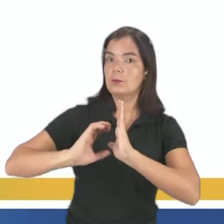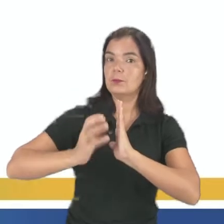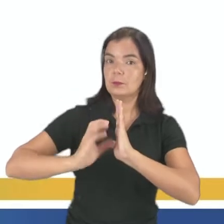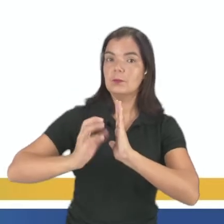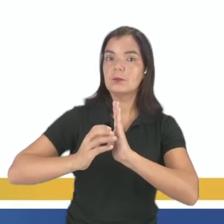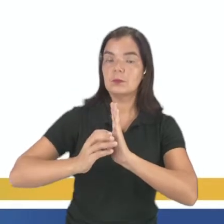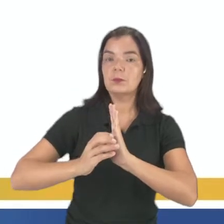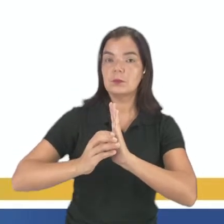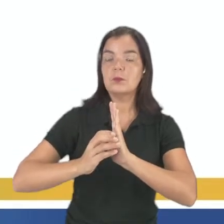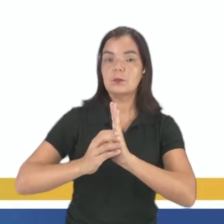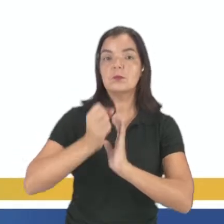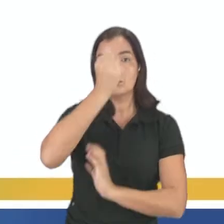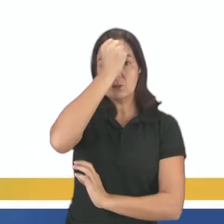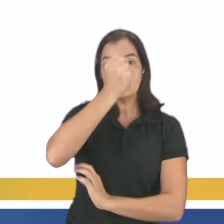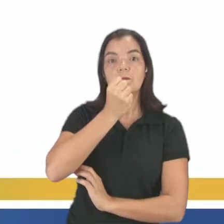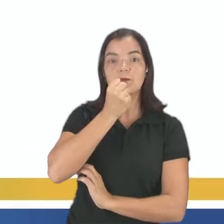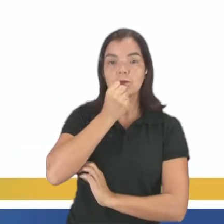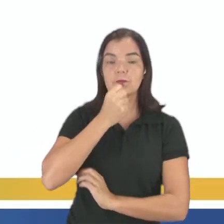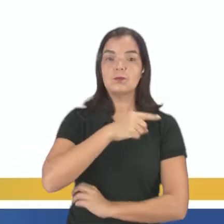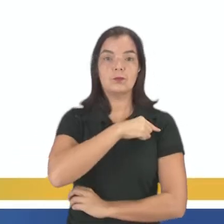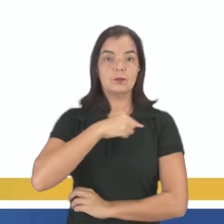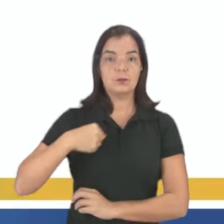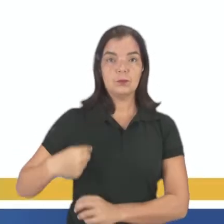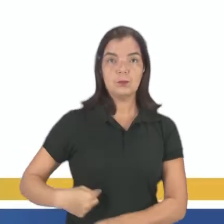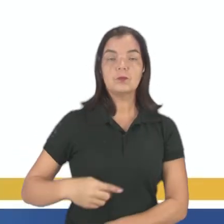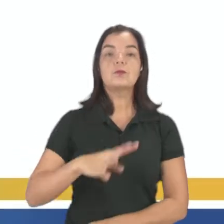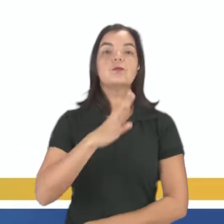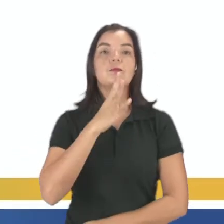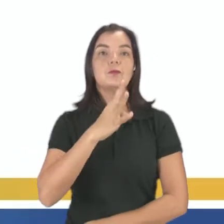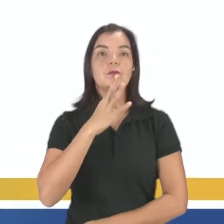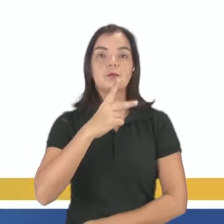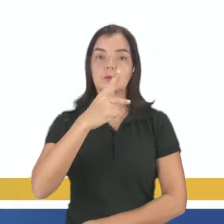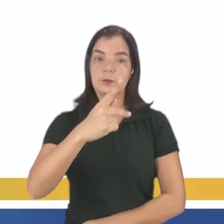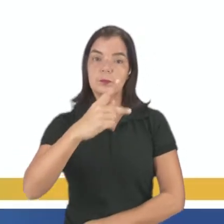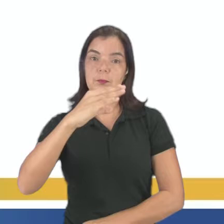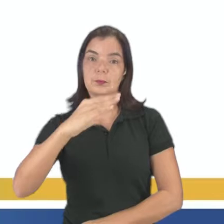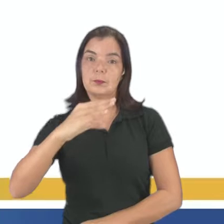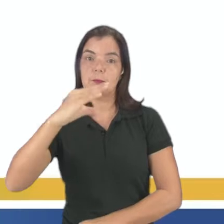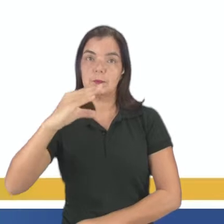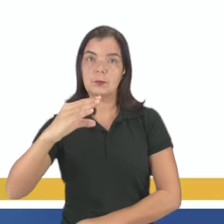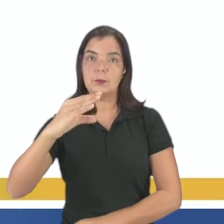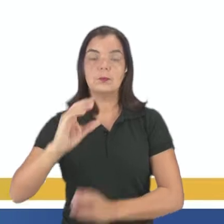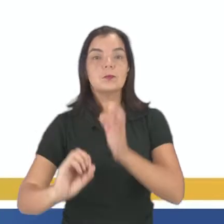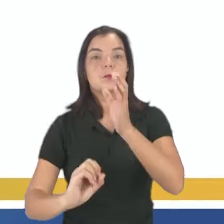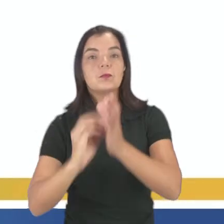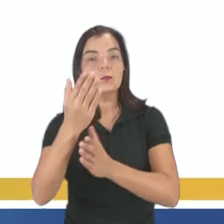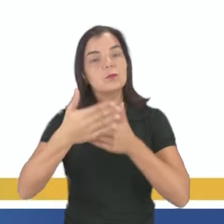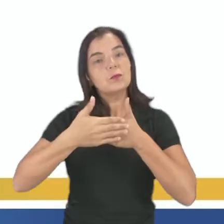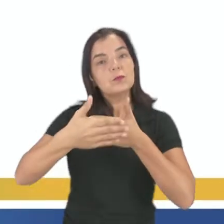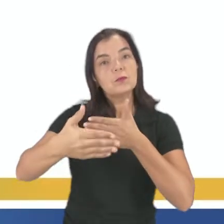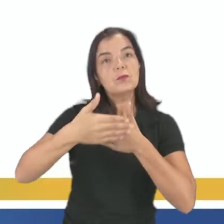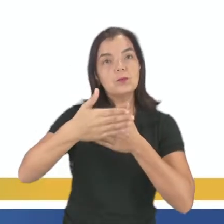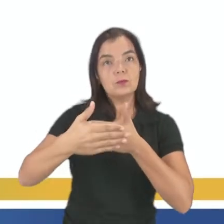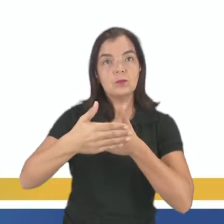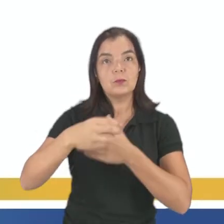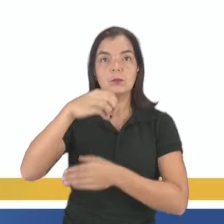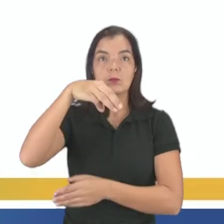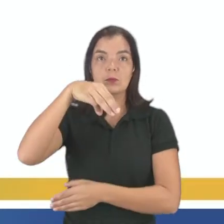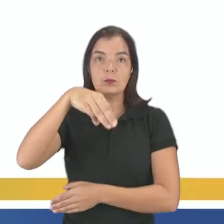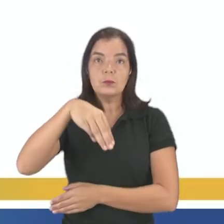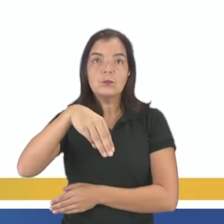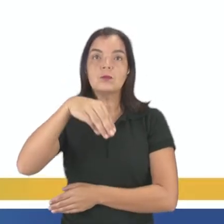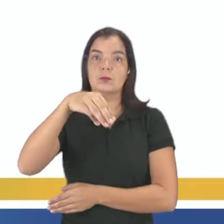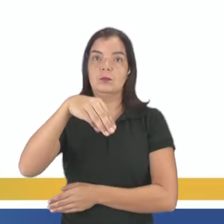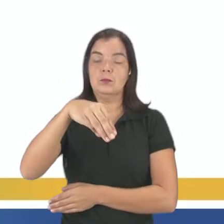né, comunista chinês, o conhecido PCC, criado aí a partir, né, de Mao Tse-tung. Ele